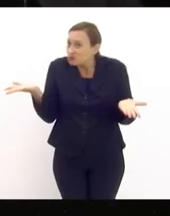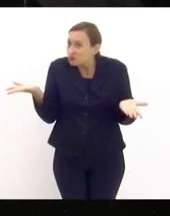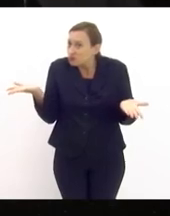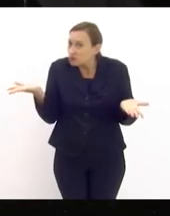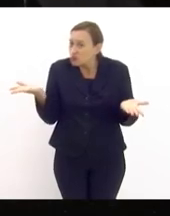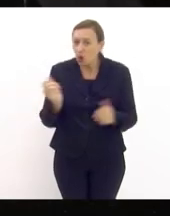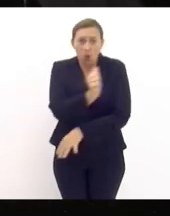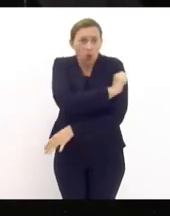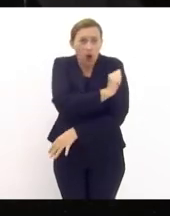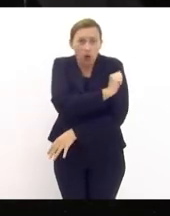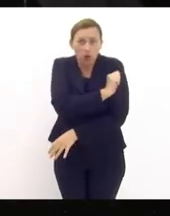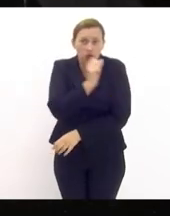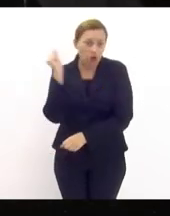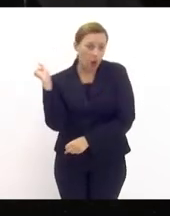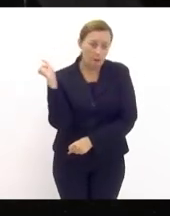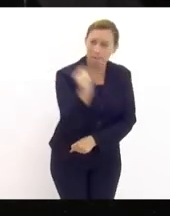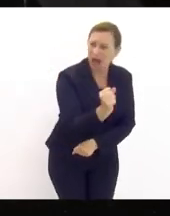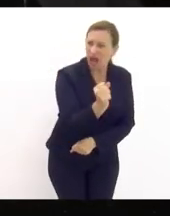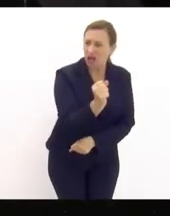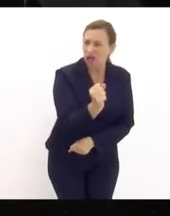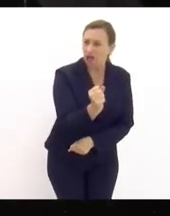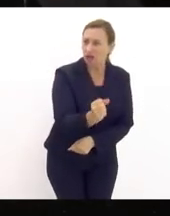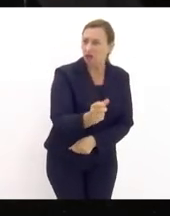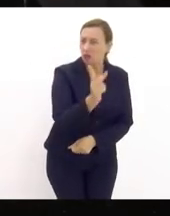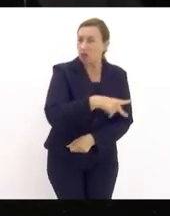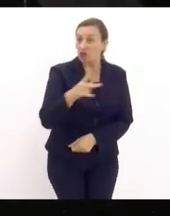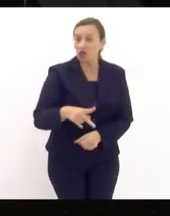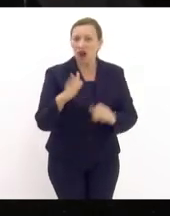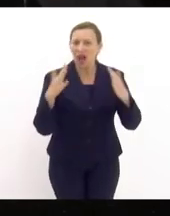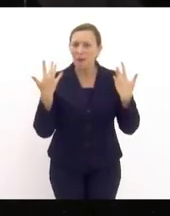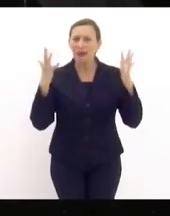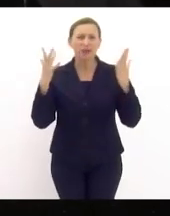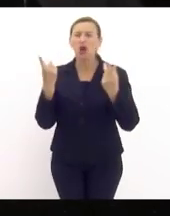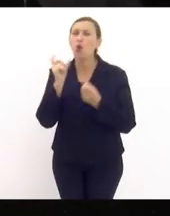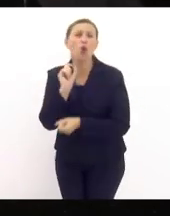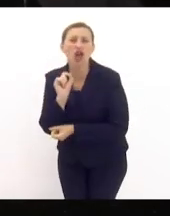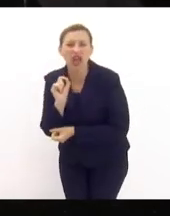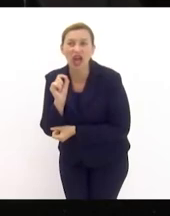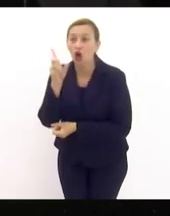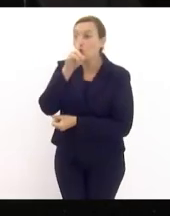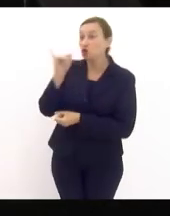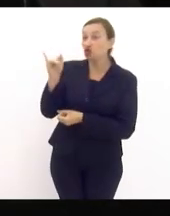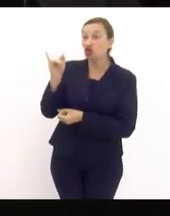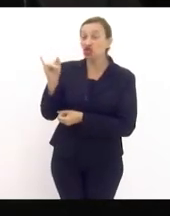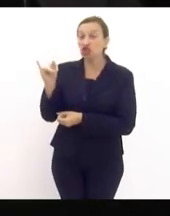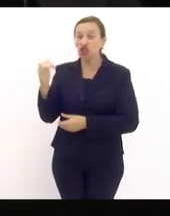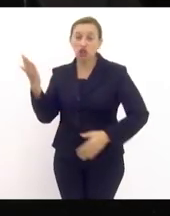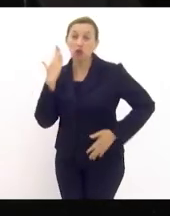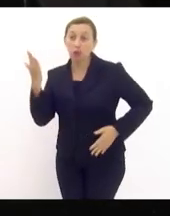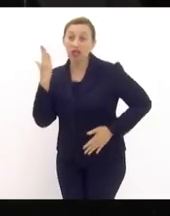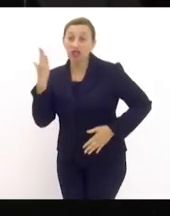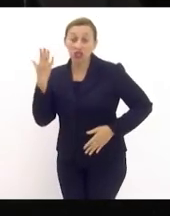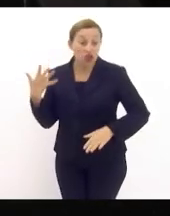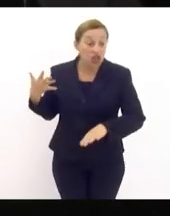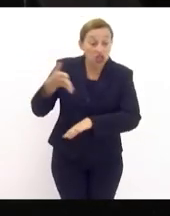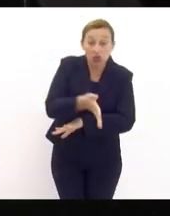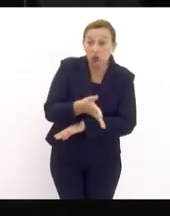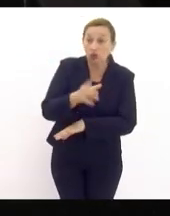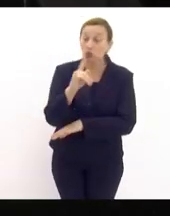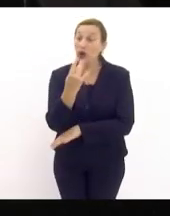que um aluno foi lá e esfaqueou a professora, a gente vai comemorar o quê? O dia que um marginal entrou dentro de uma